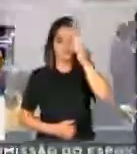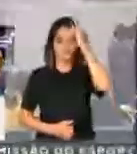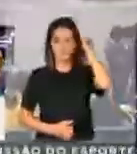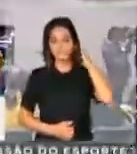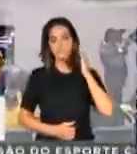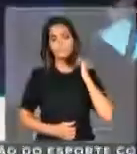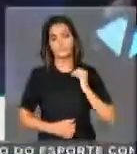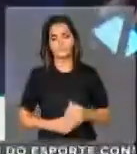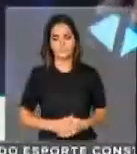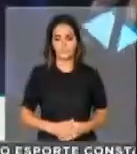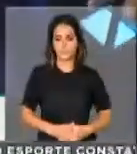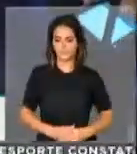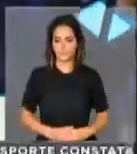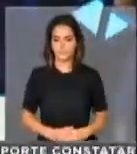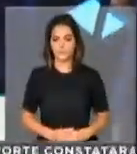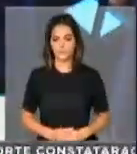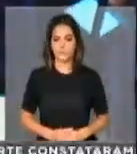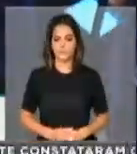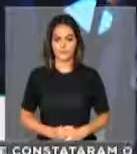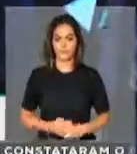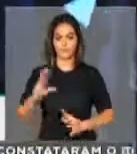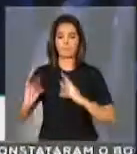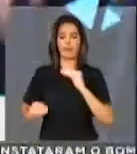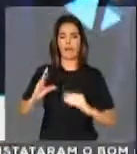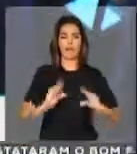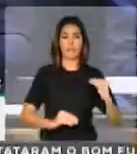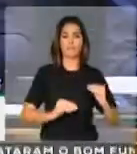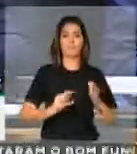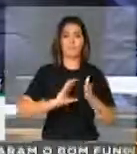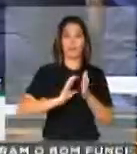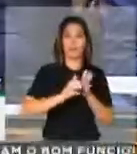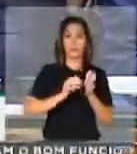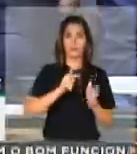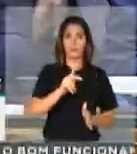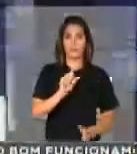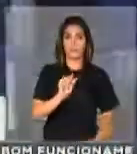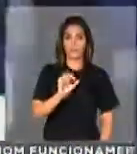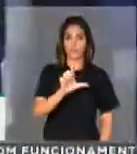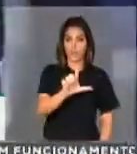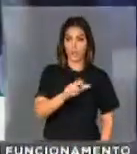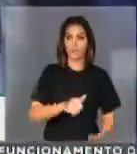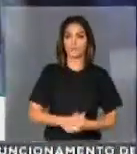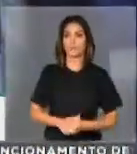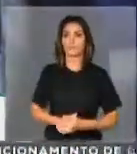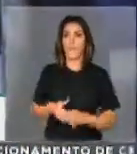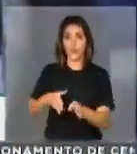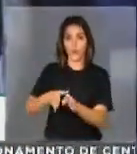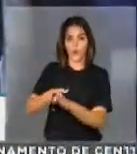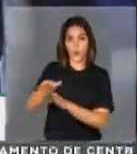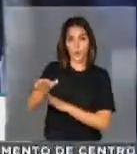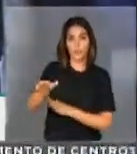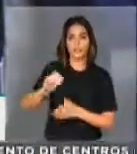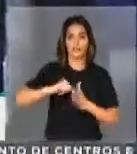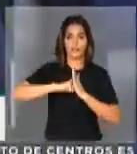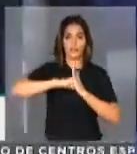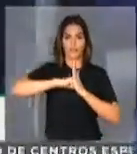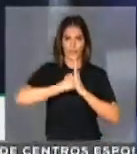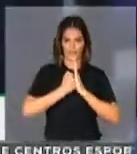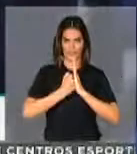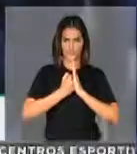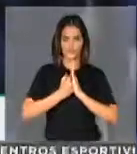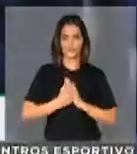Tradi votou de acordo com a orientação do partido na votação nominal anterior. Presidente, pessoal orienta pela